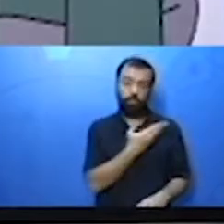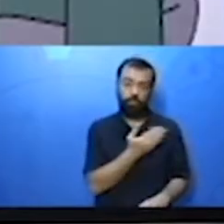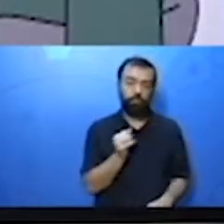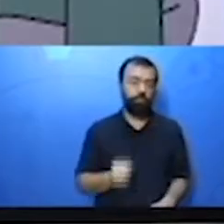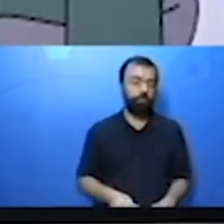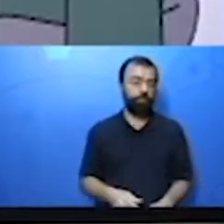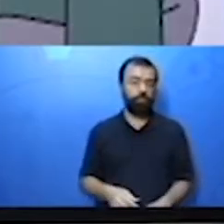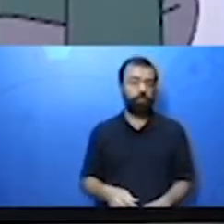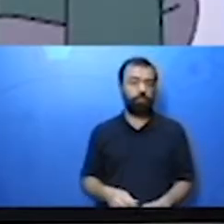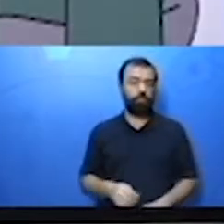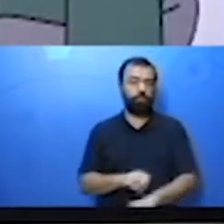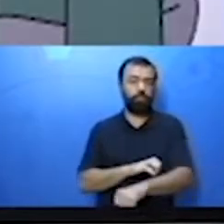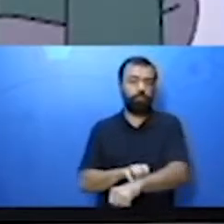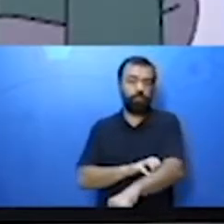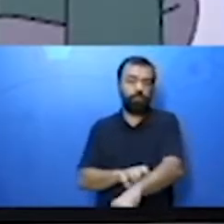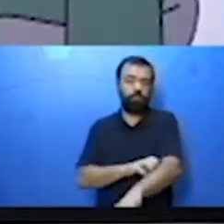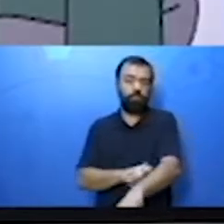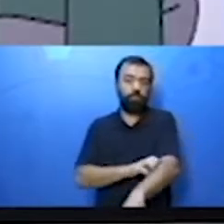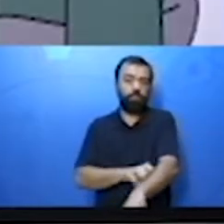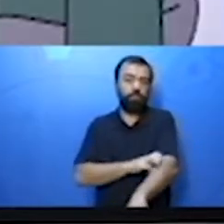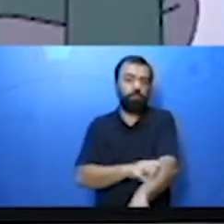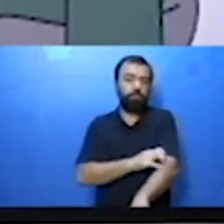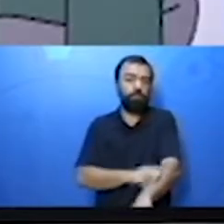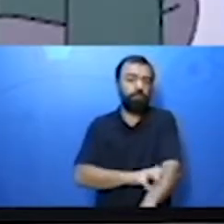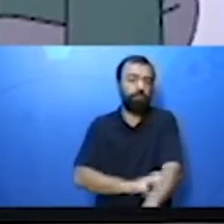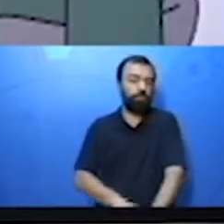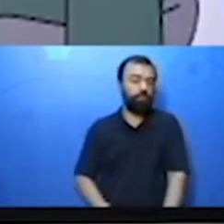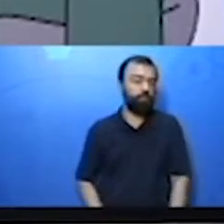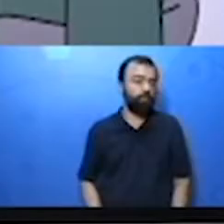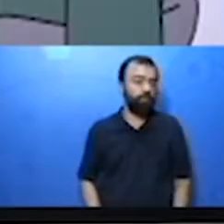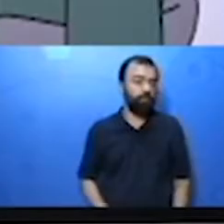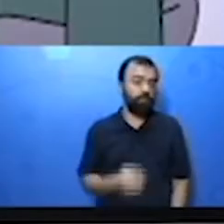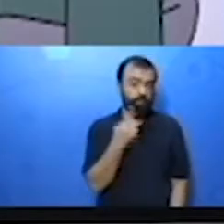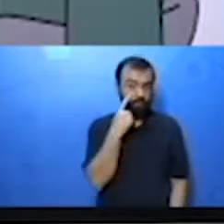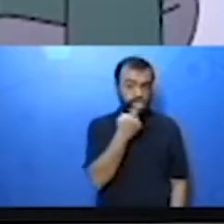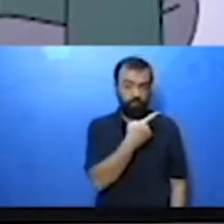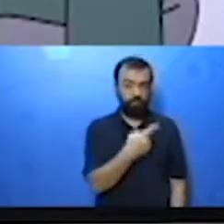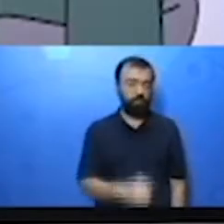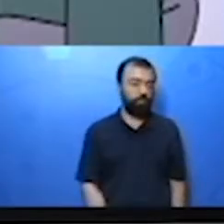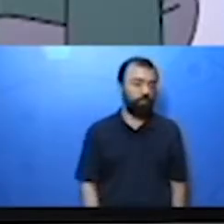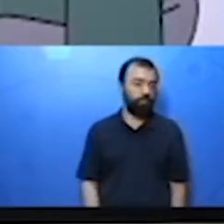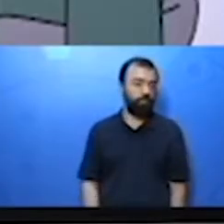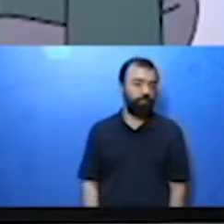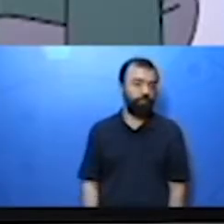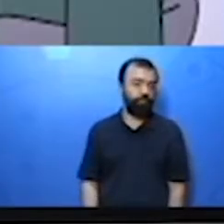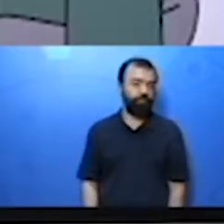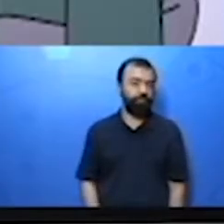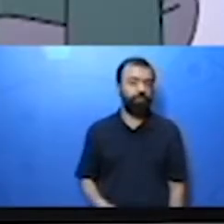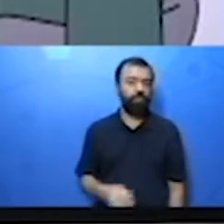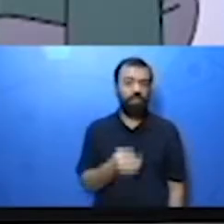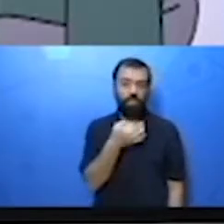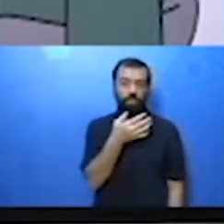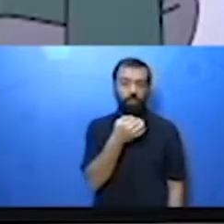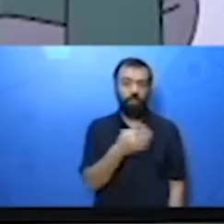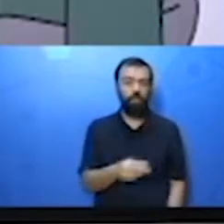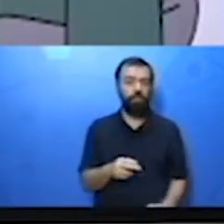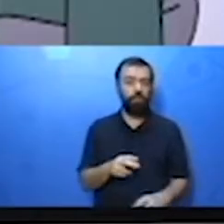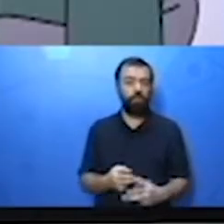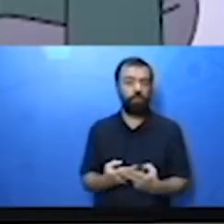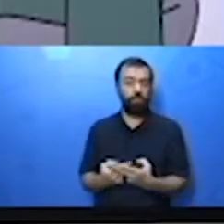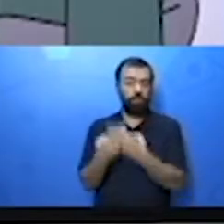com uma alergia, né? Uma coceira. Olha lá, alguma medicação causou essa